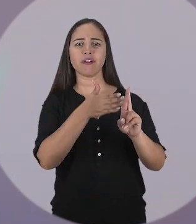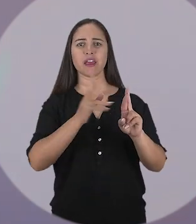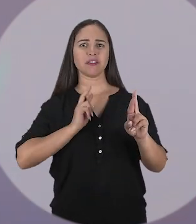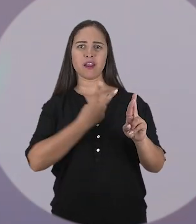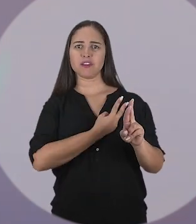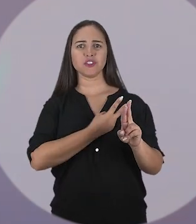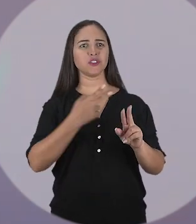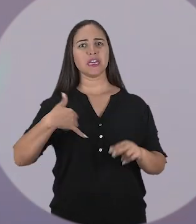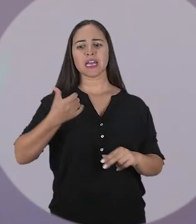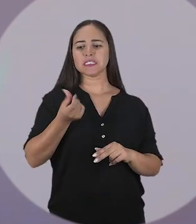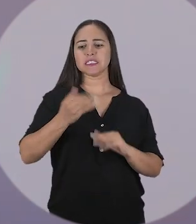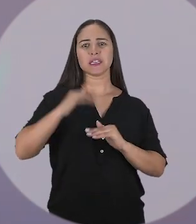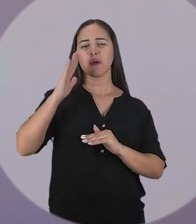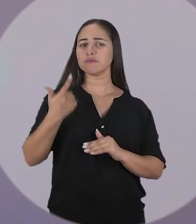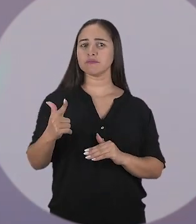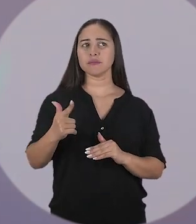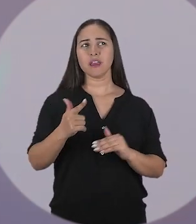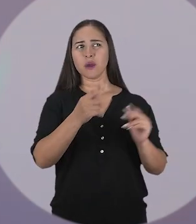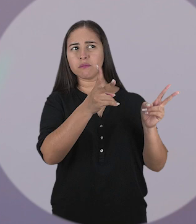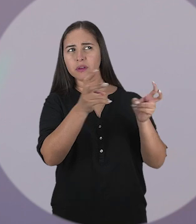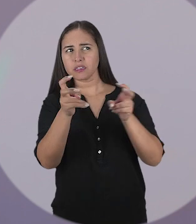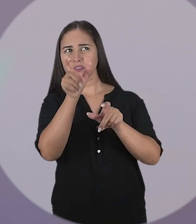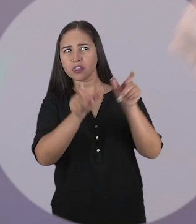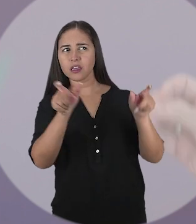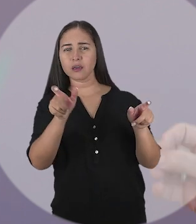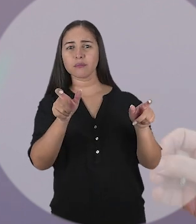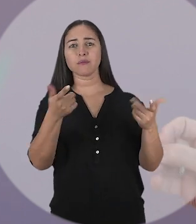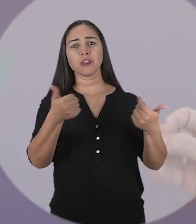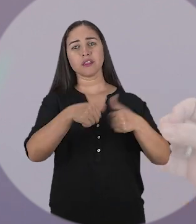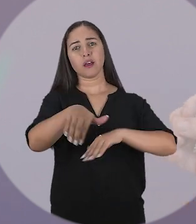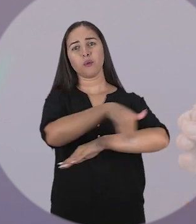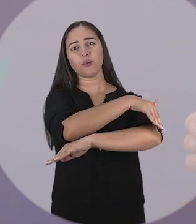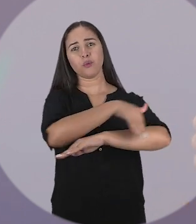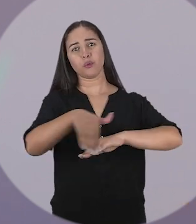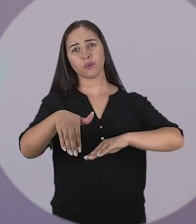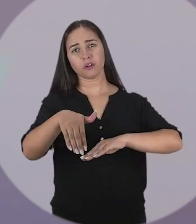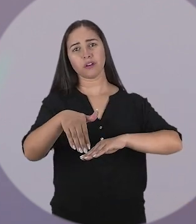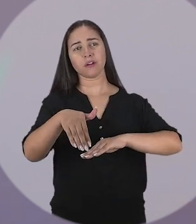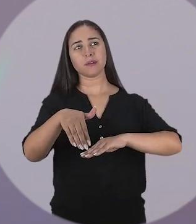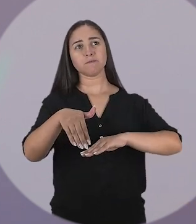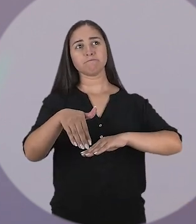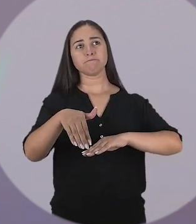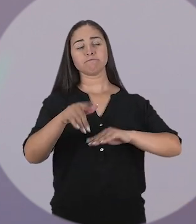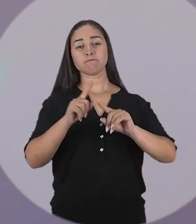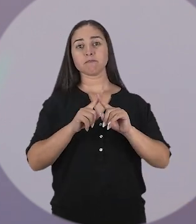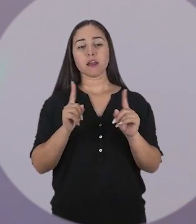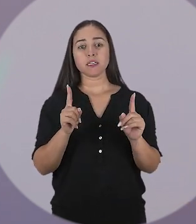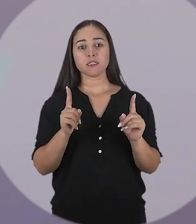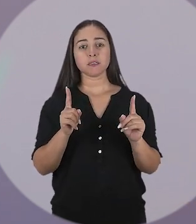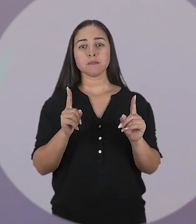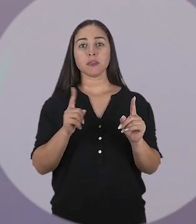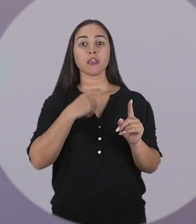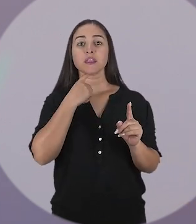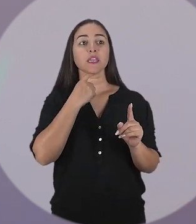estão aí, que eu percebo, elas estão na rua, mas eu não consigo